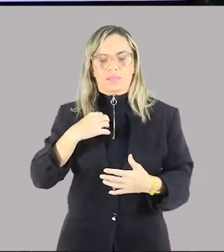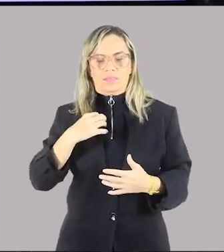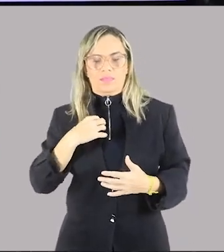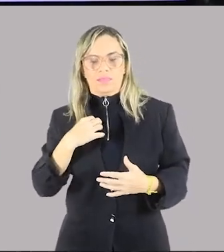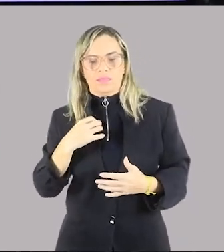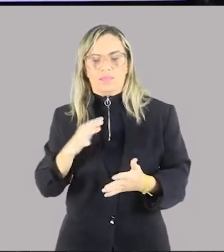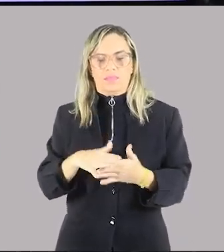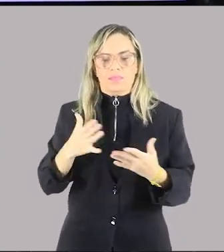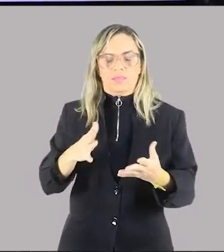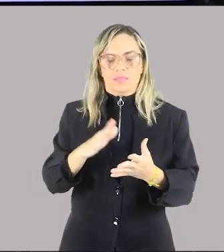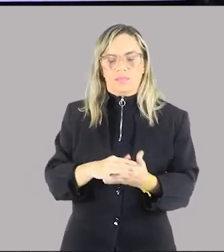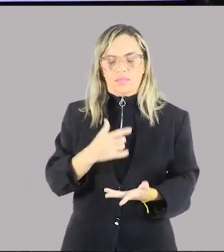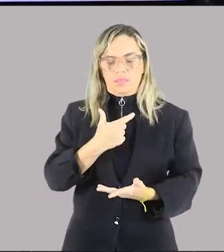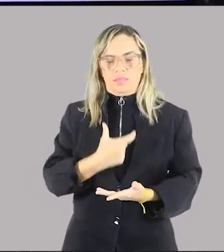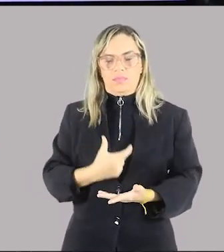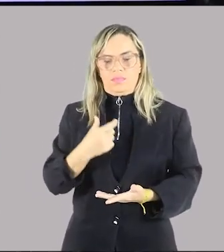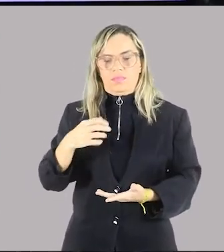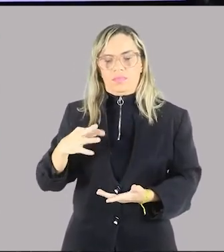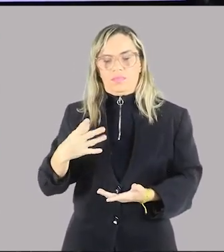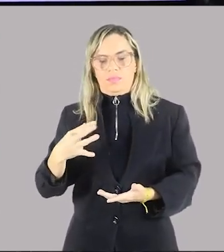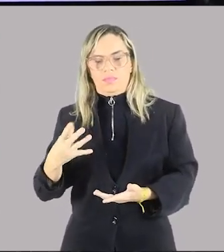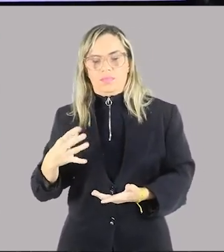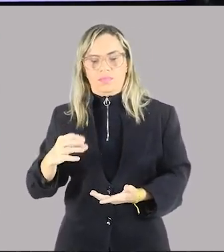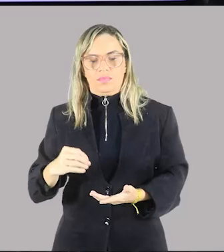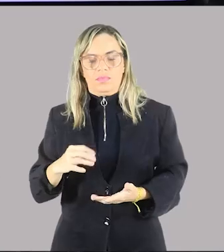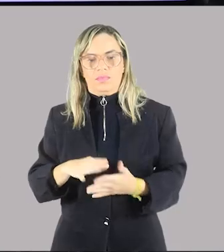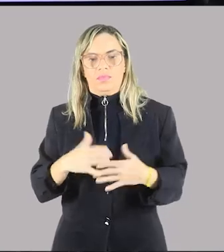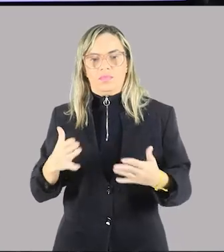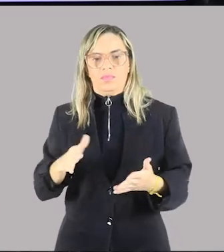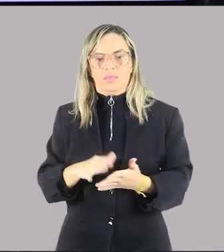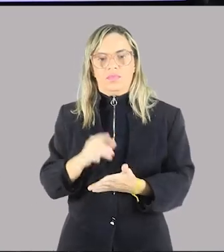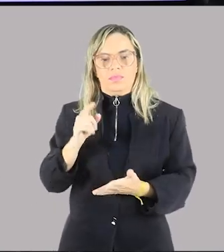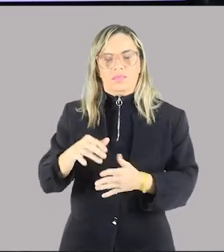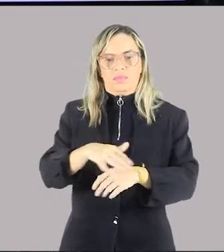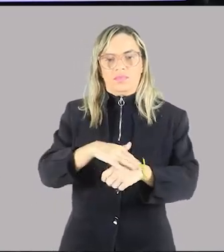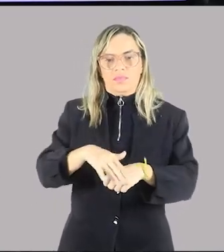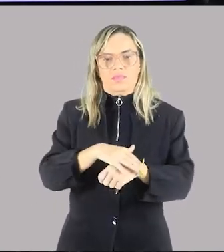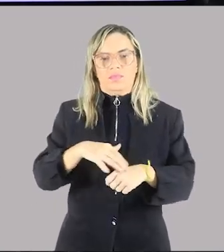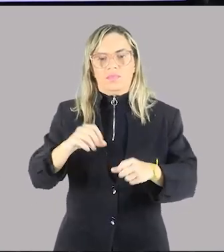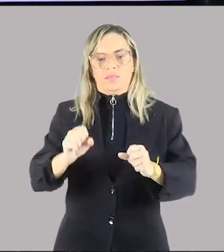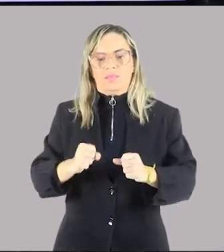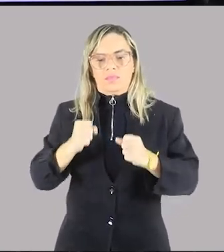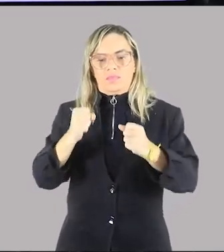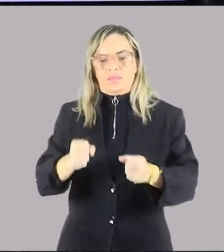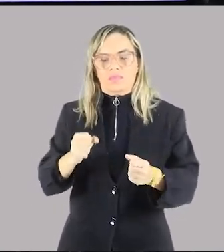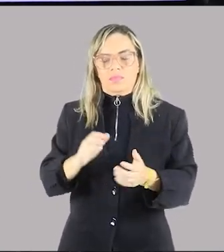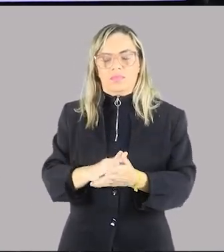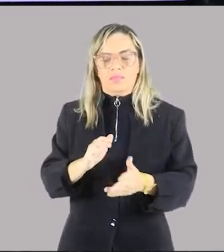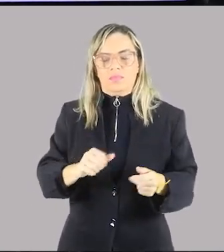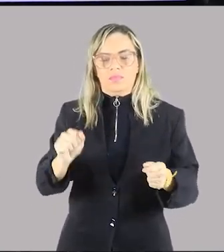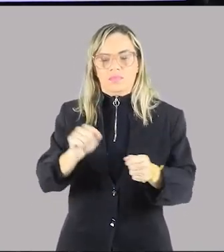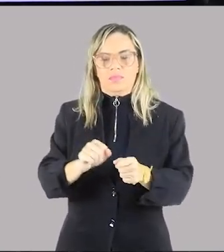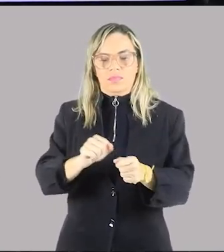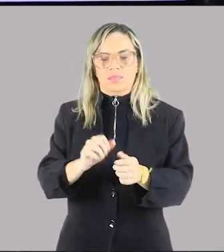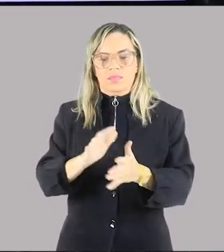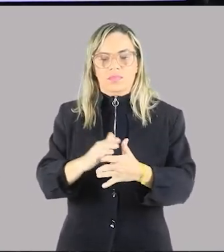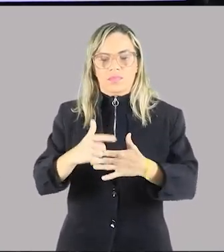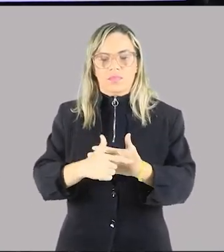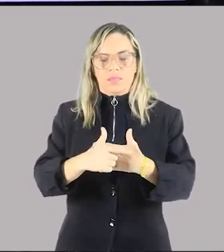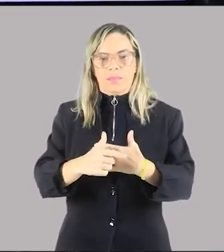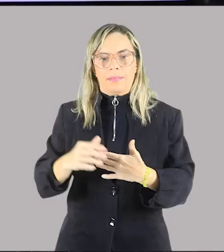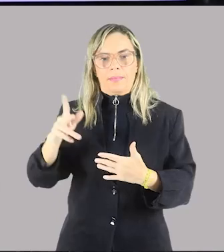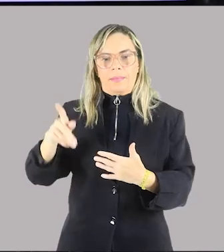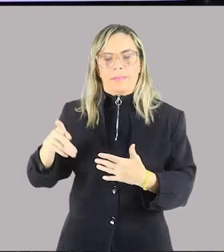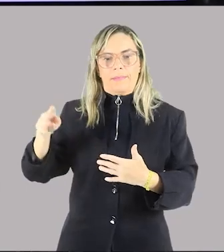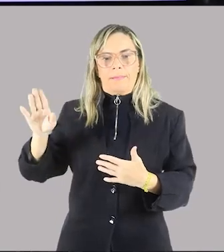ser credenciados. A gente acabou de conversar exatamente sobre essa possibilidade de exercer função pública